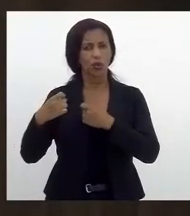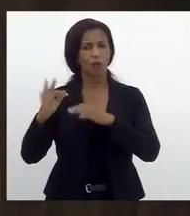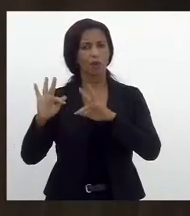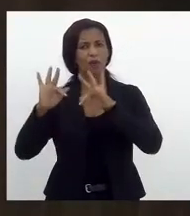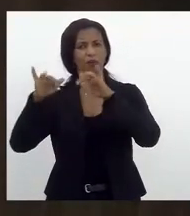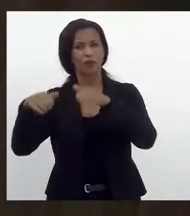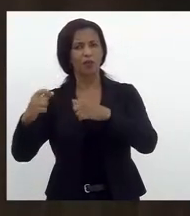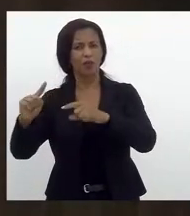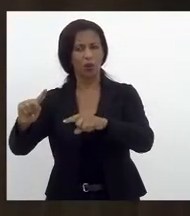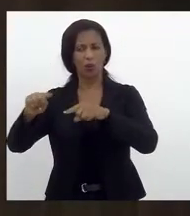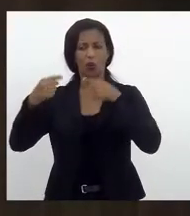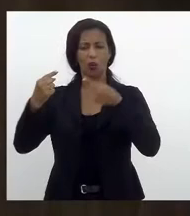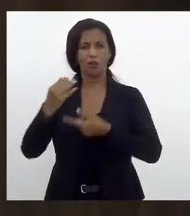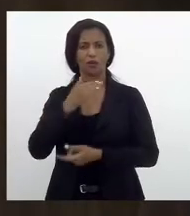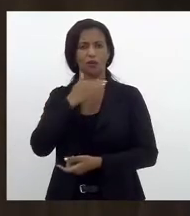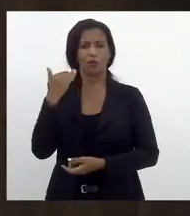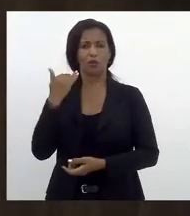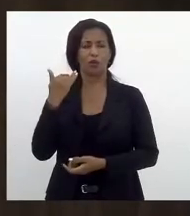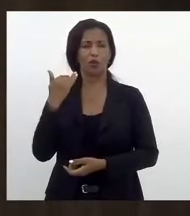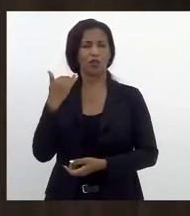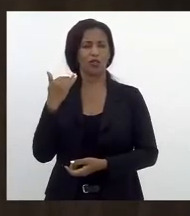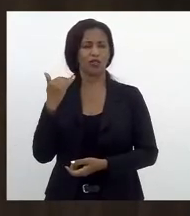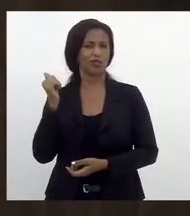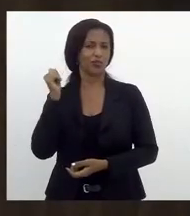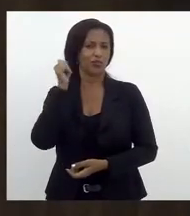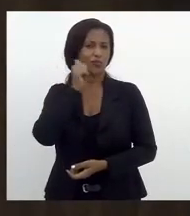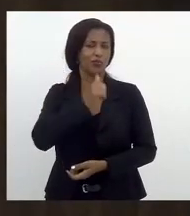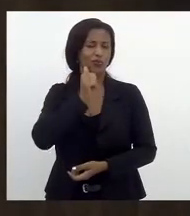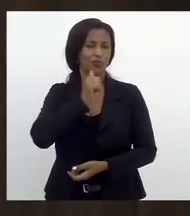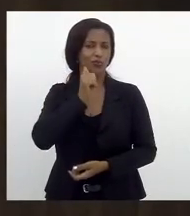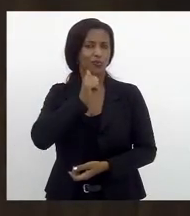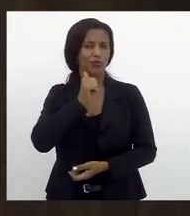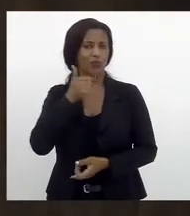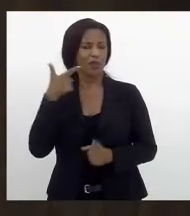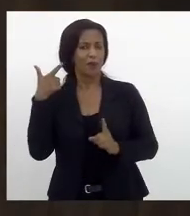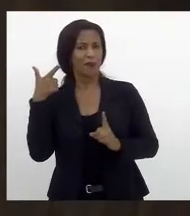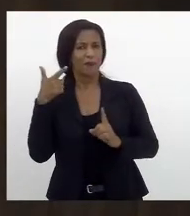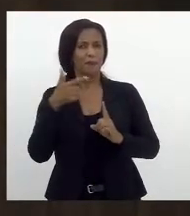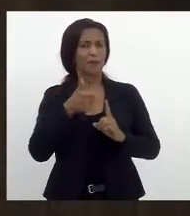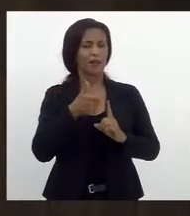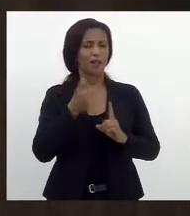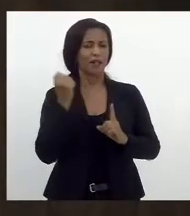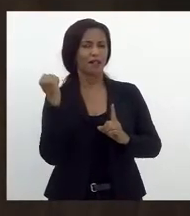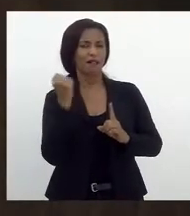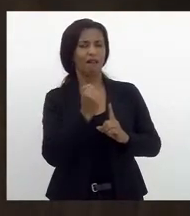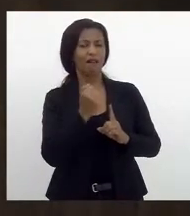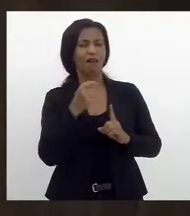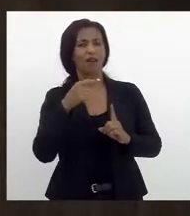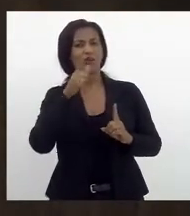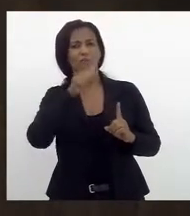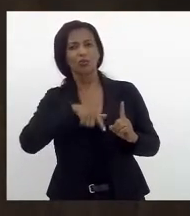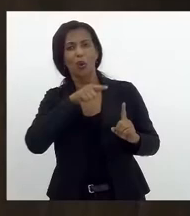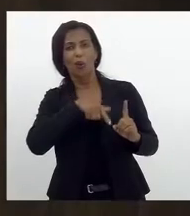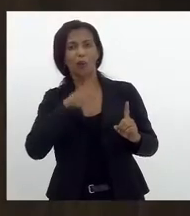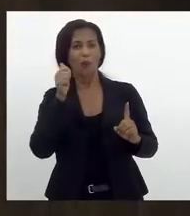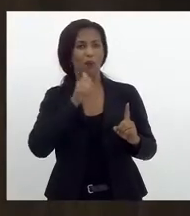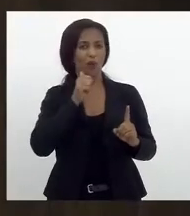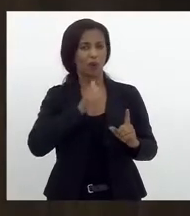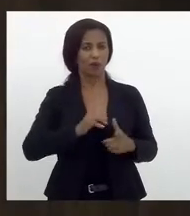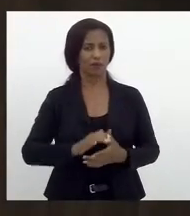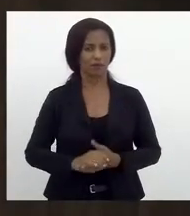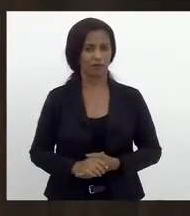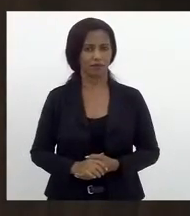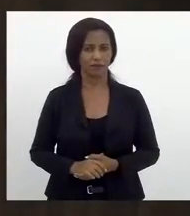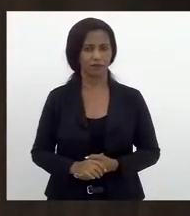do Feminicídio, que é o assassinato de uma mulher simplesmente por ela ser mulher,